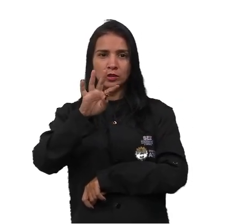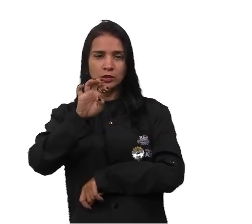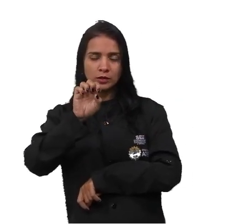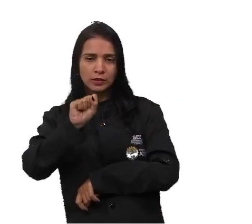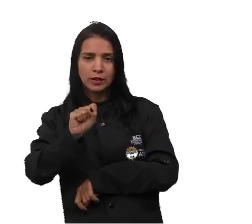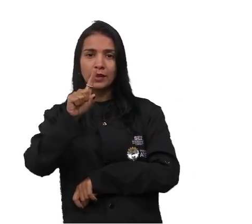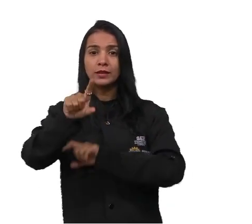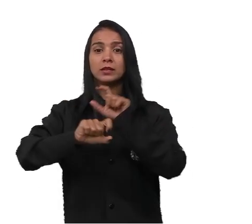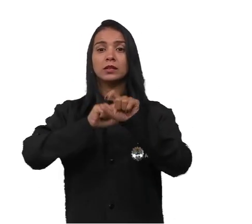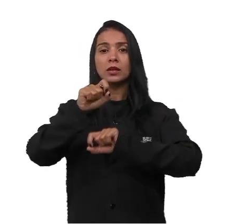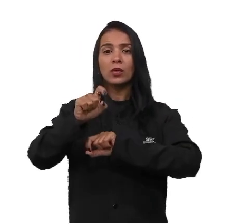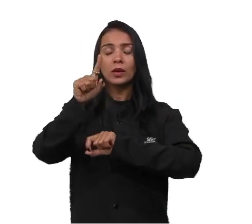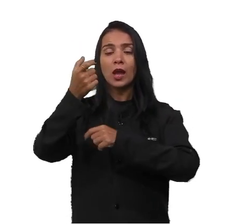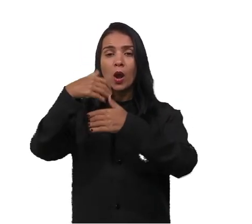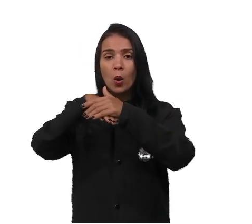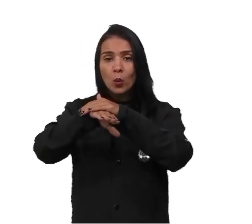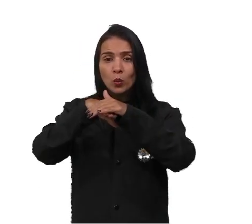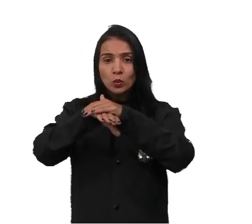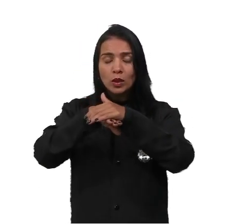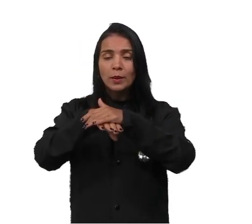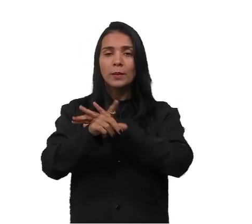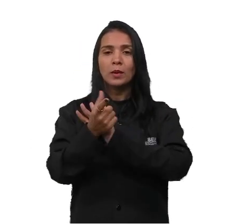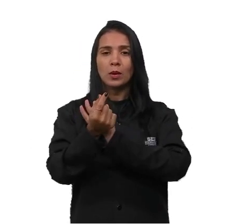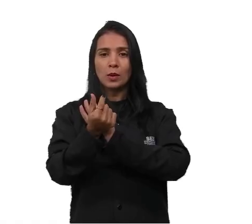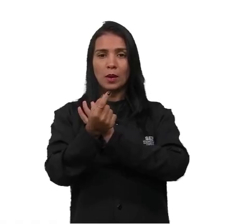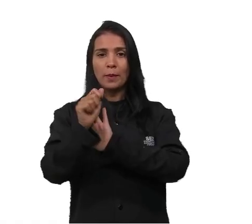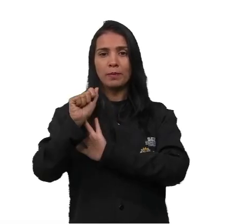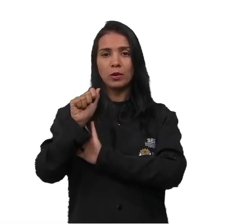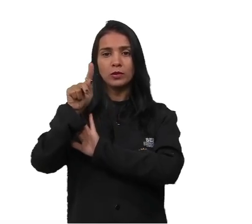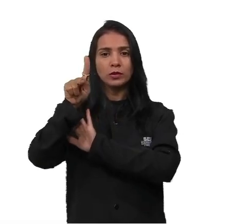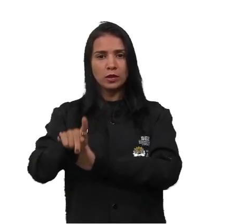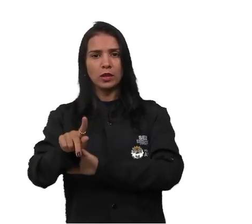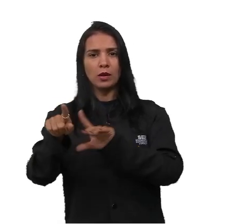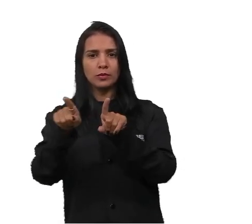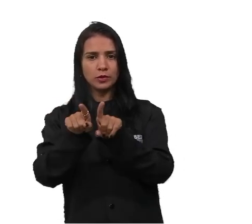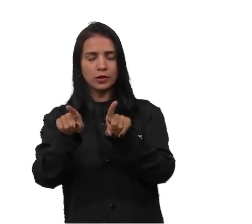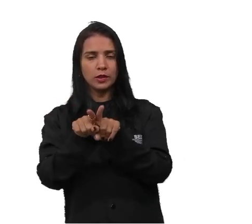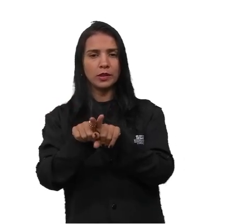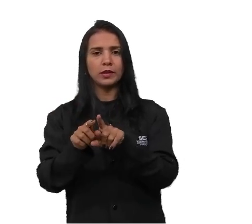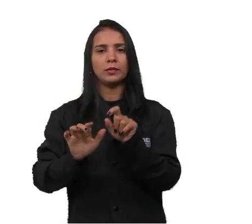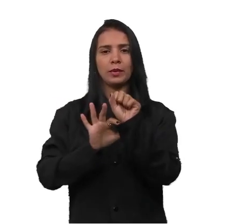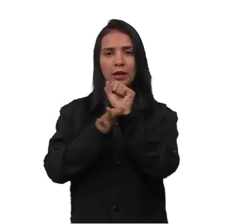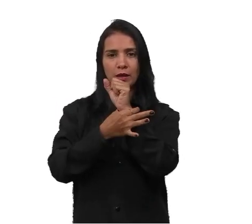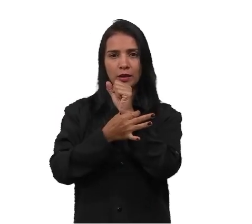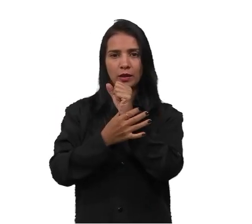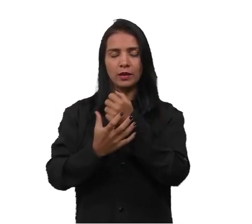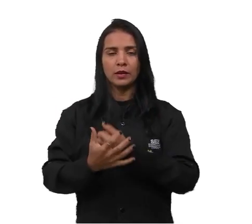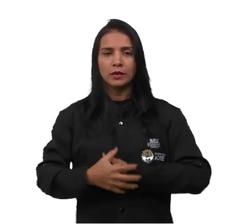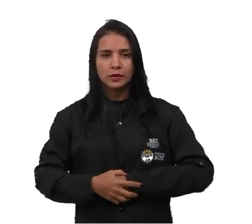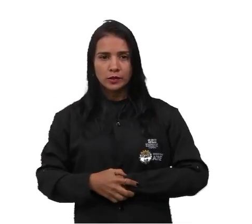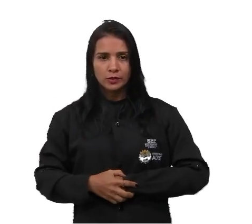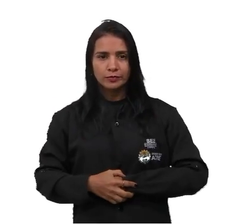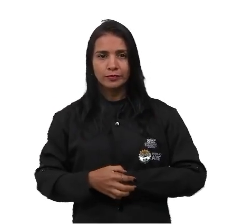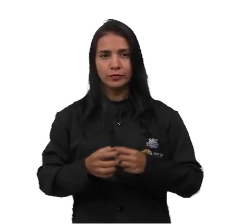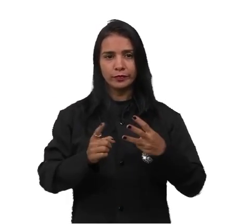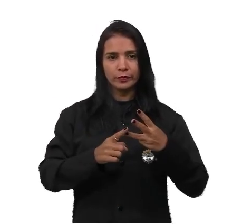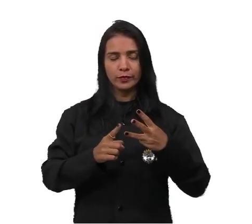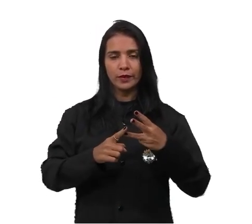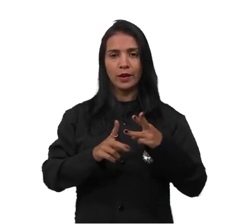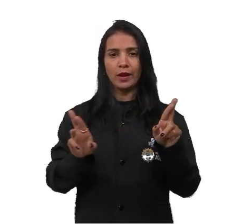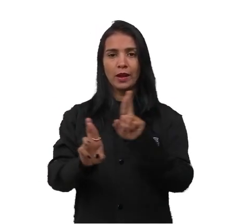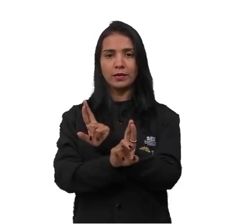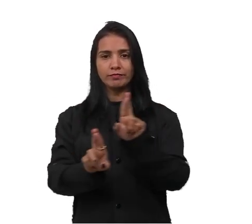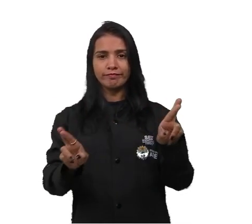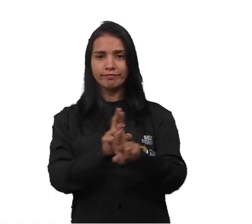por Tempo de Serviço, e aposentadoria. No terceiro marcador, relação